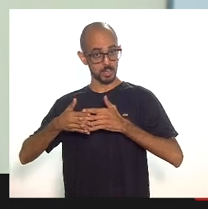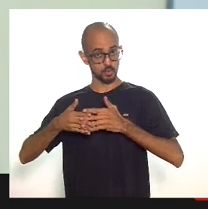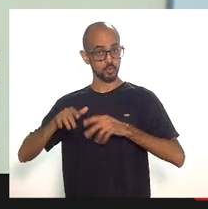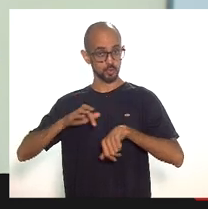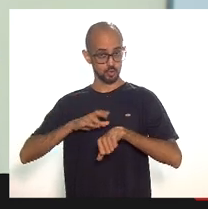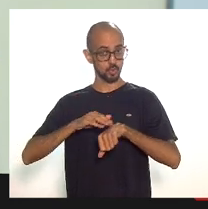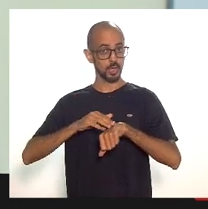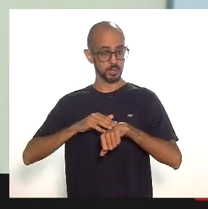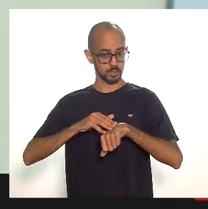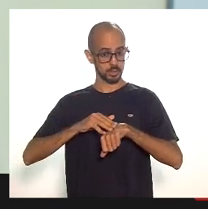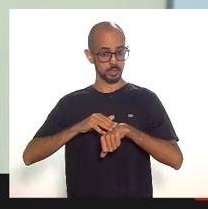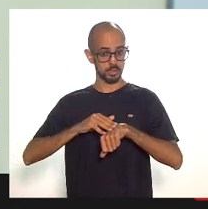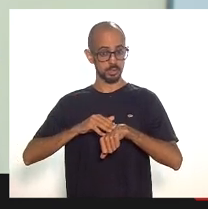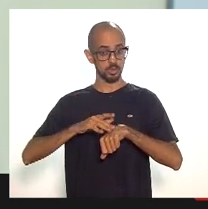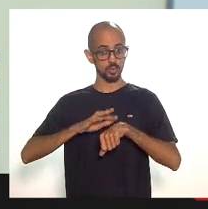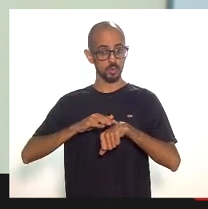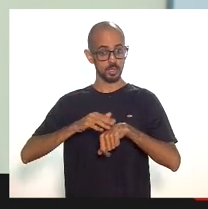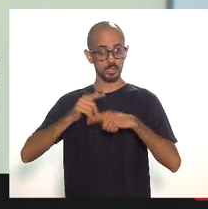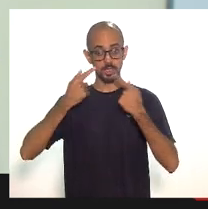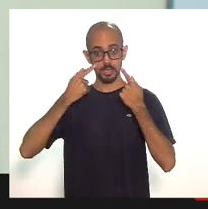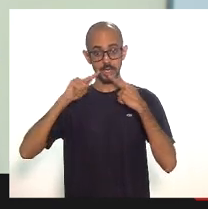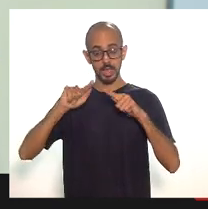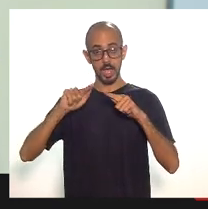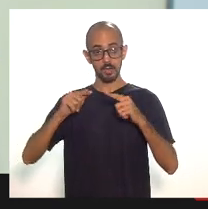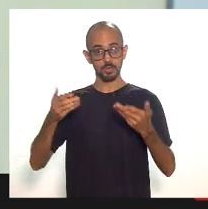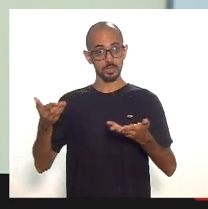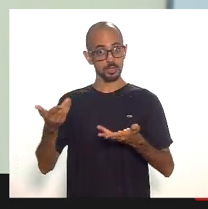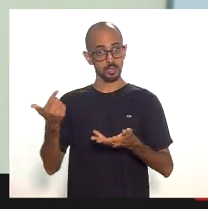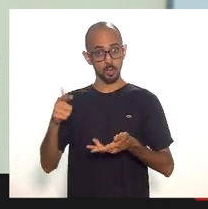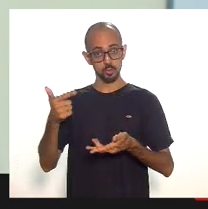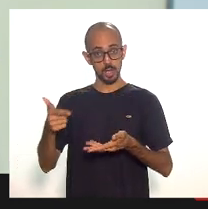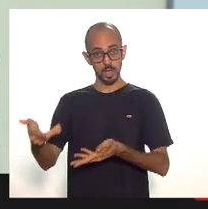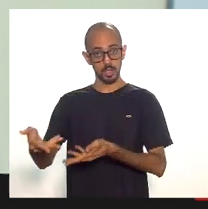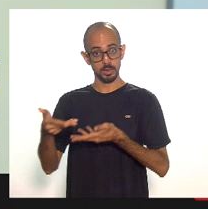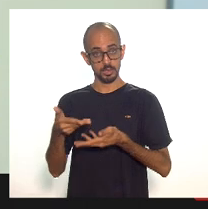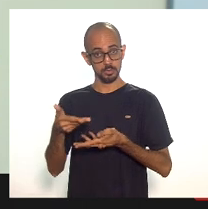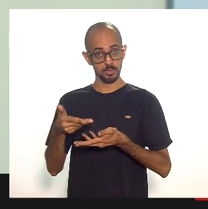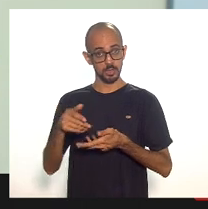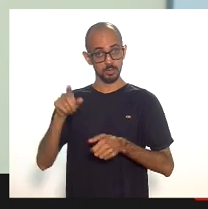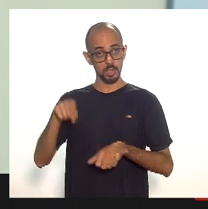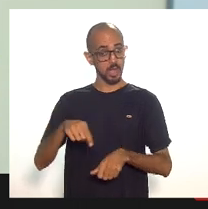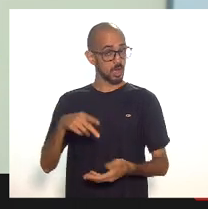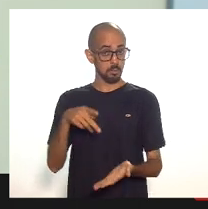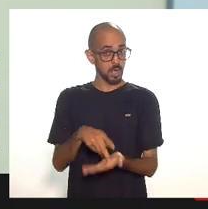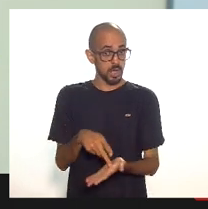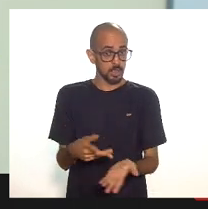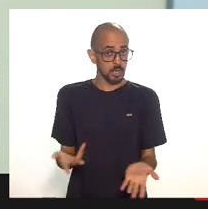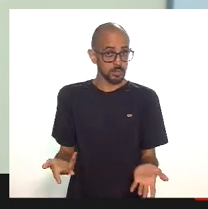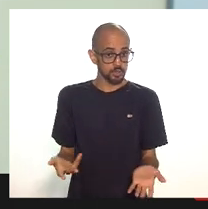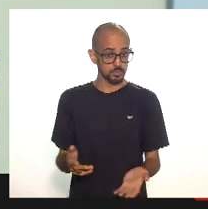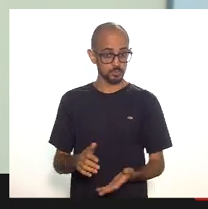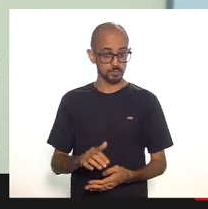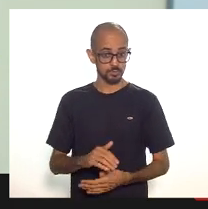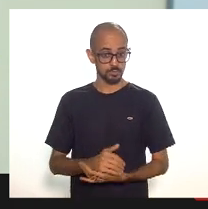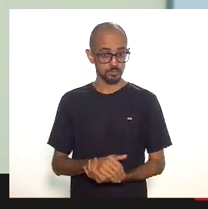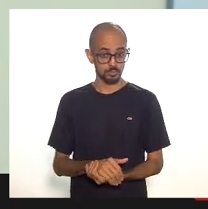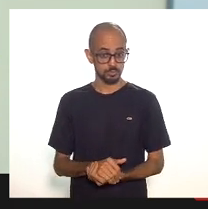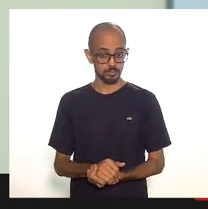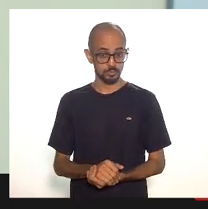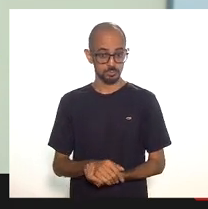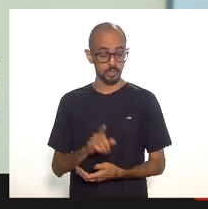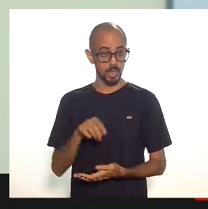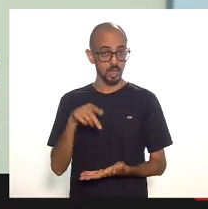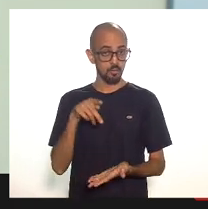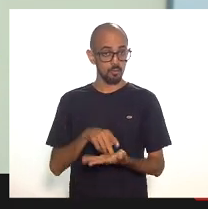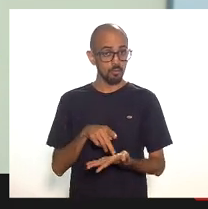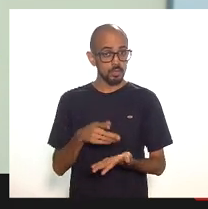a essas doenças graves que não estão sendo atendidas, é realidade. É